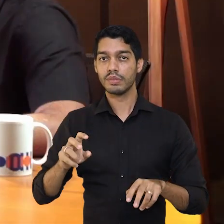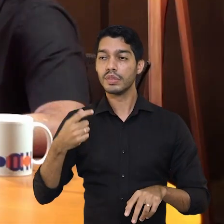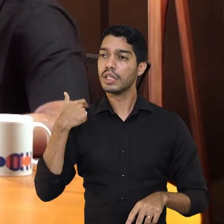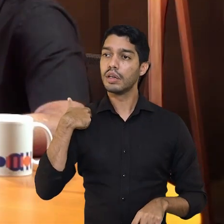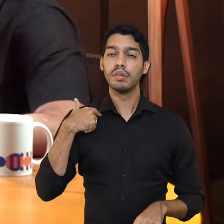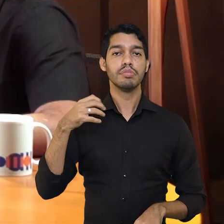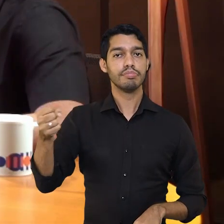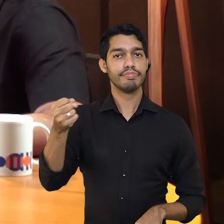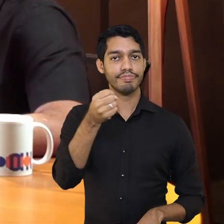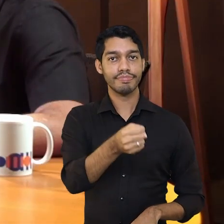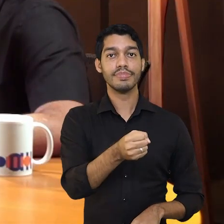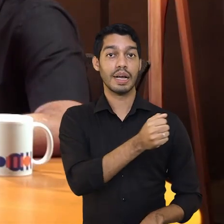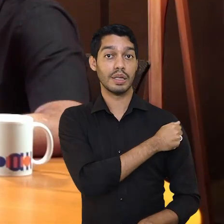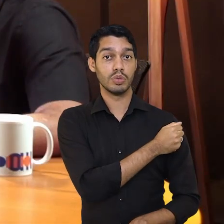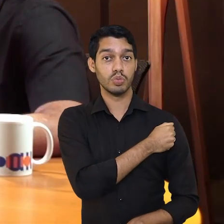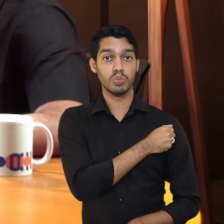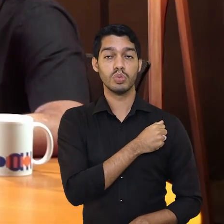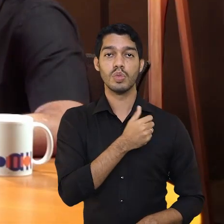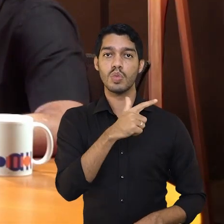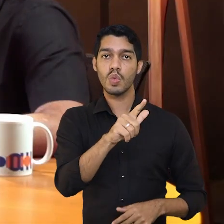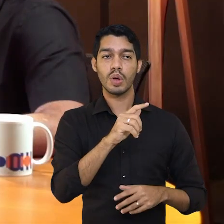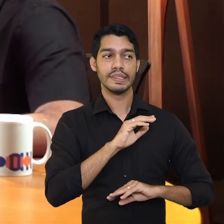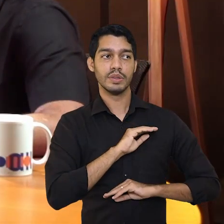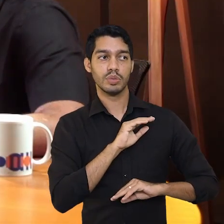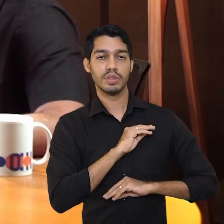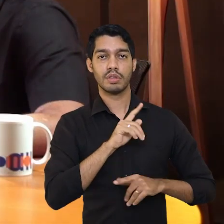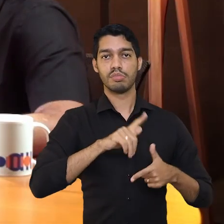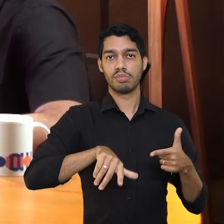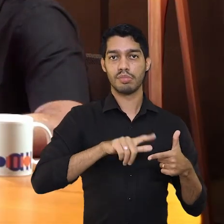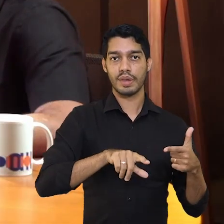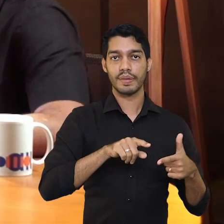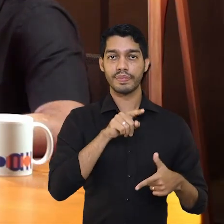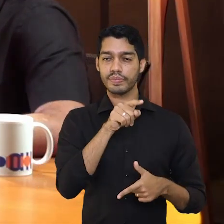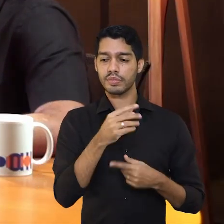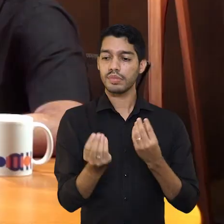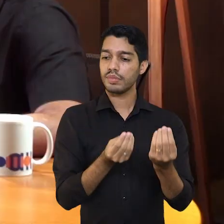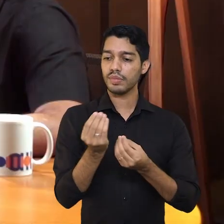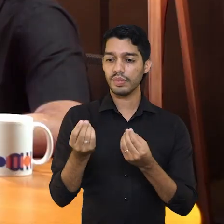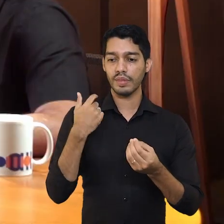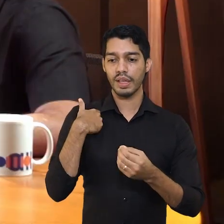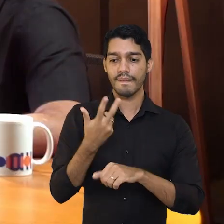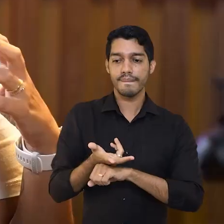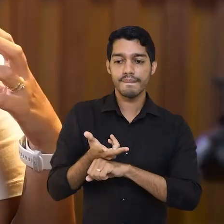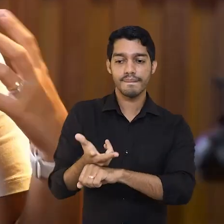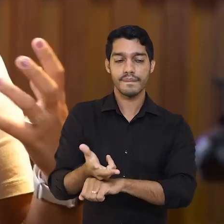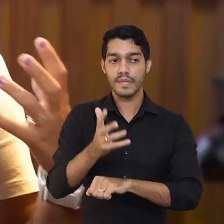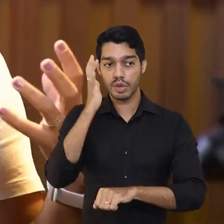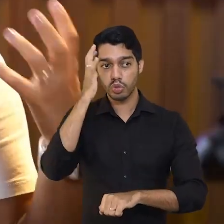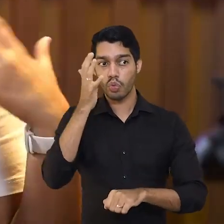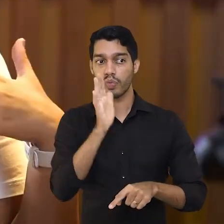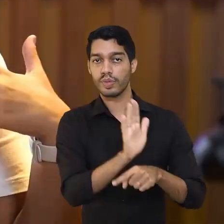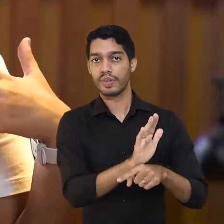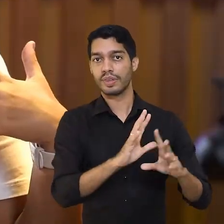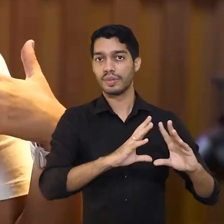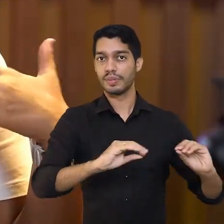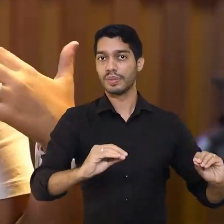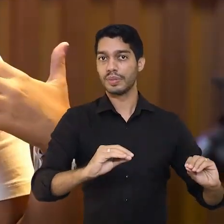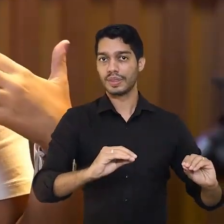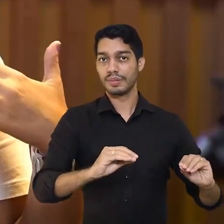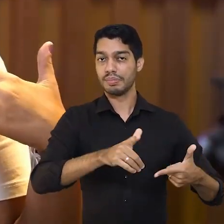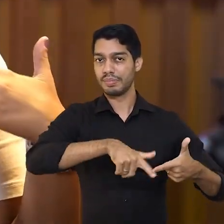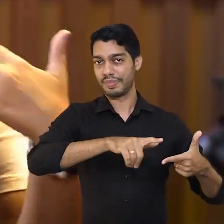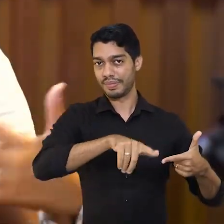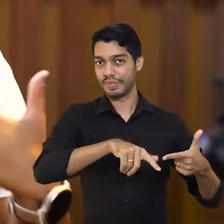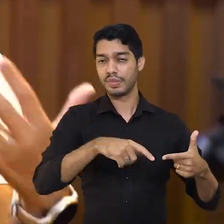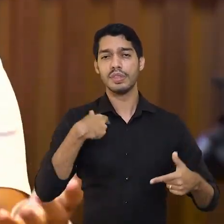e vou colocar ele em contato com uma situação problema, de ele ter que trabalhar para encontrar uma solução. Então, eu penso, enquanto professora, que uma